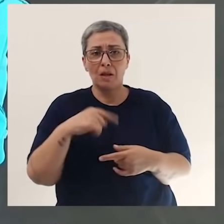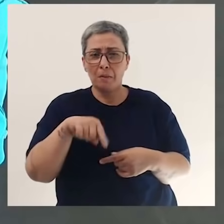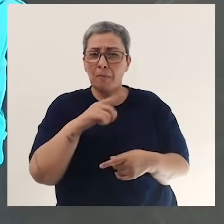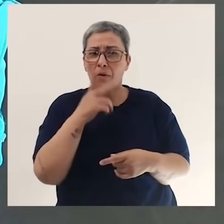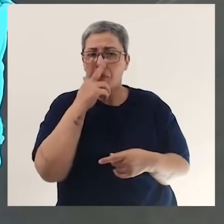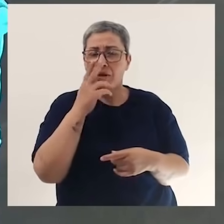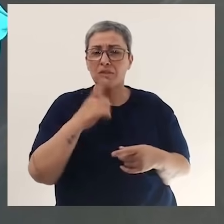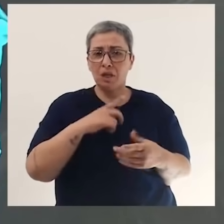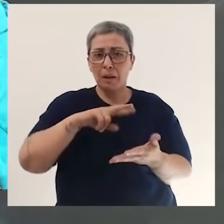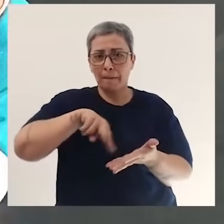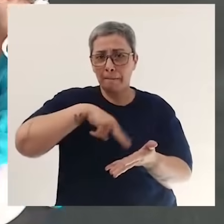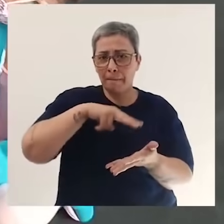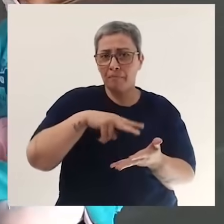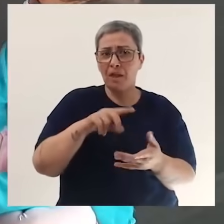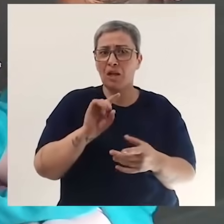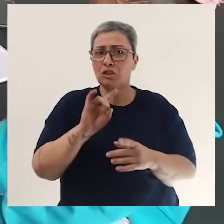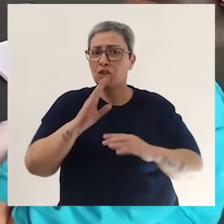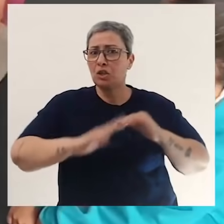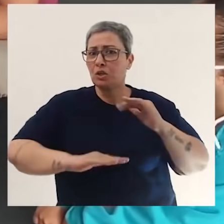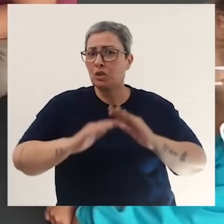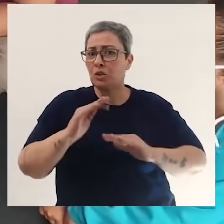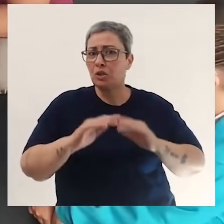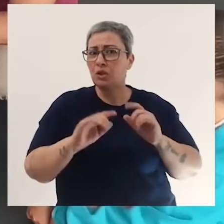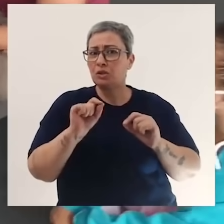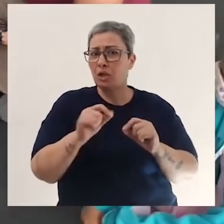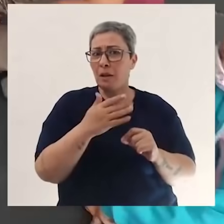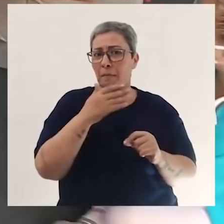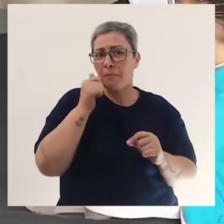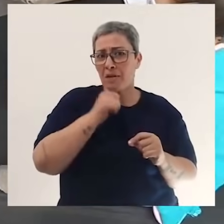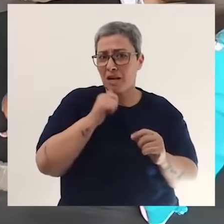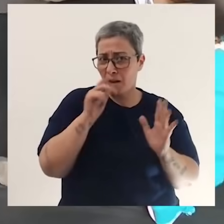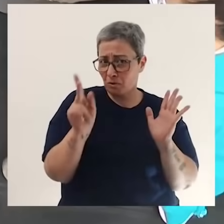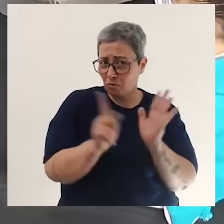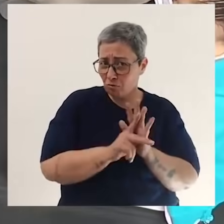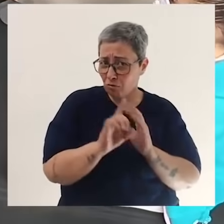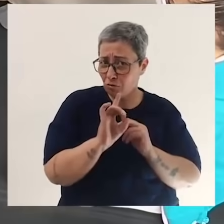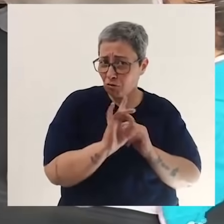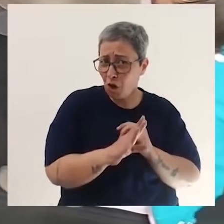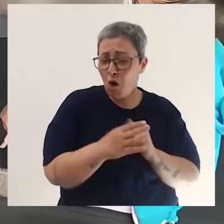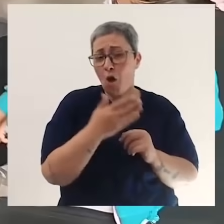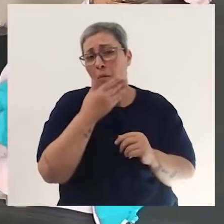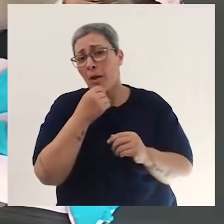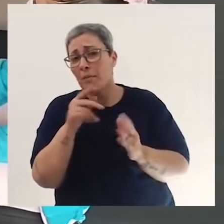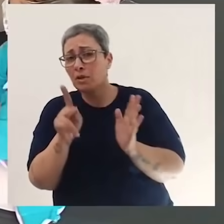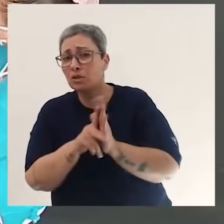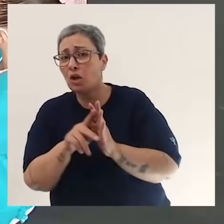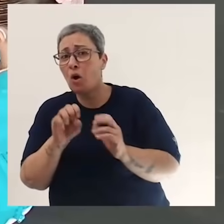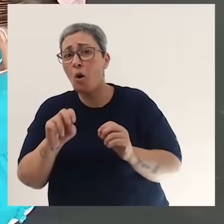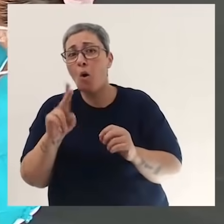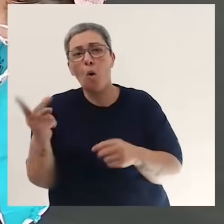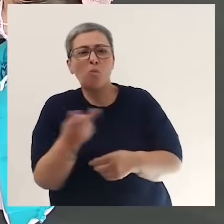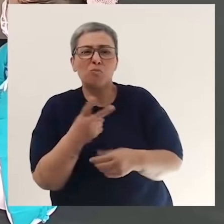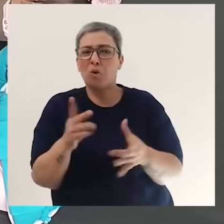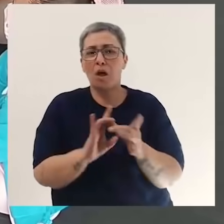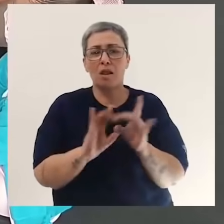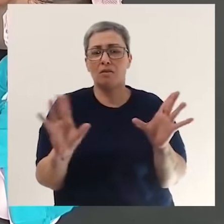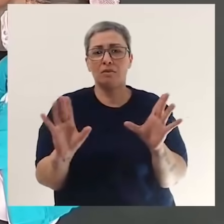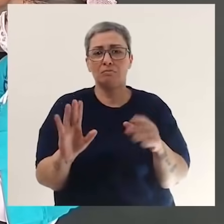acham que o balé é uma atividade para menina, para menino ou para qualquer